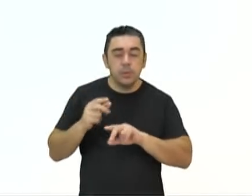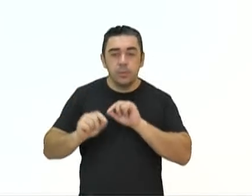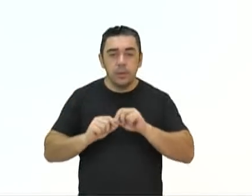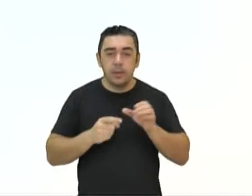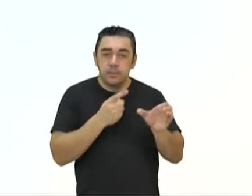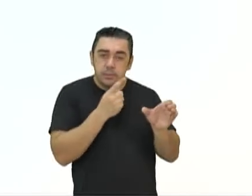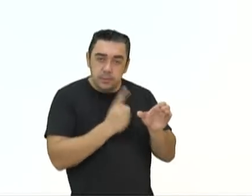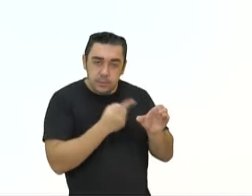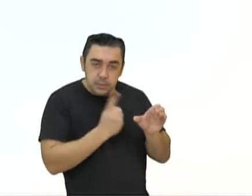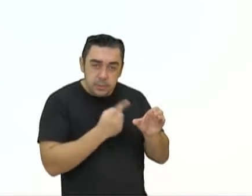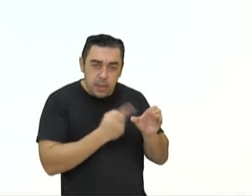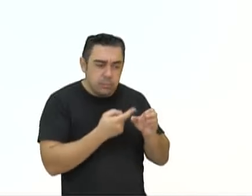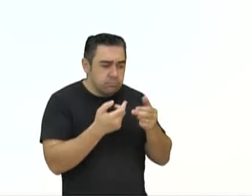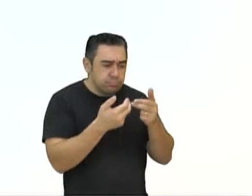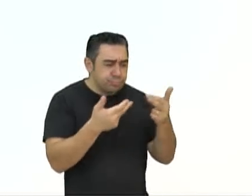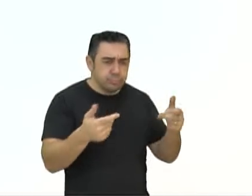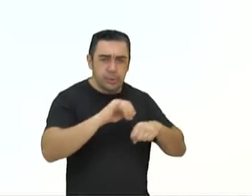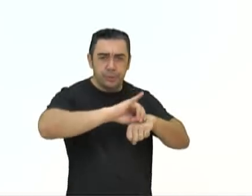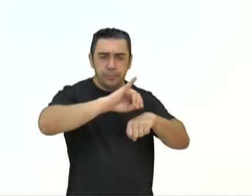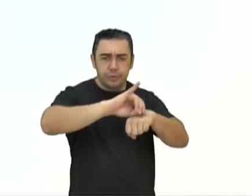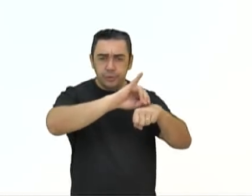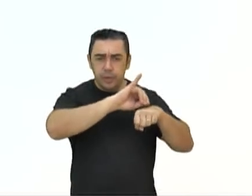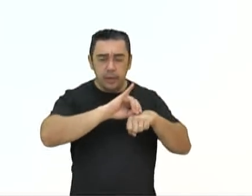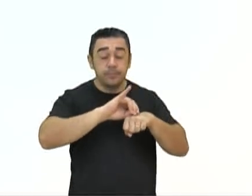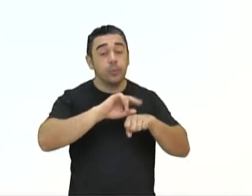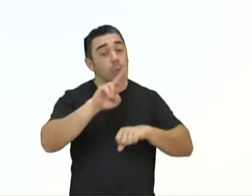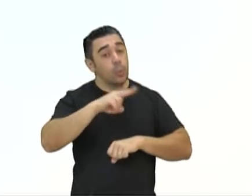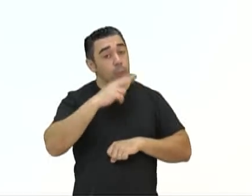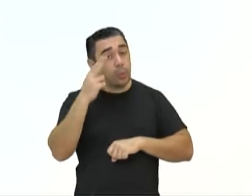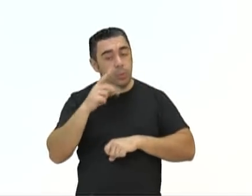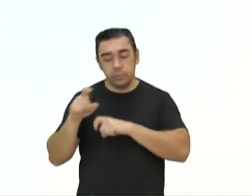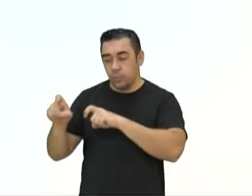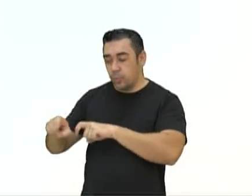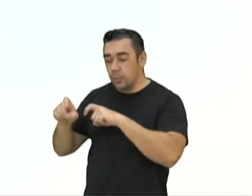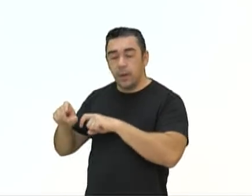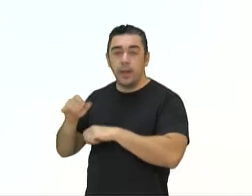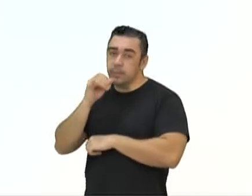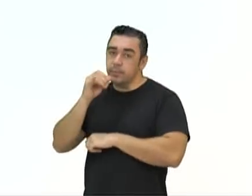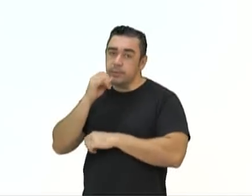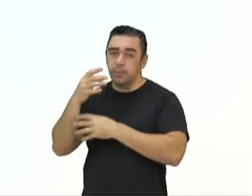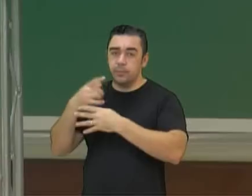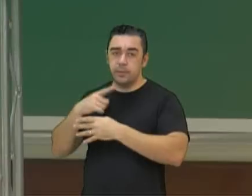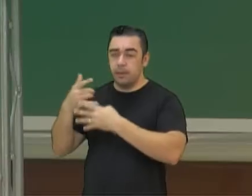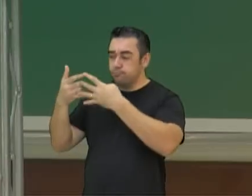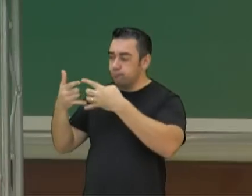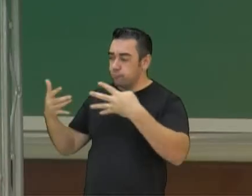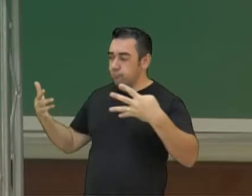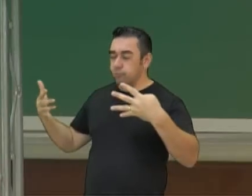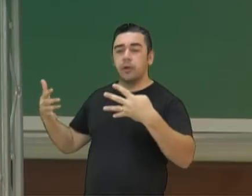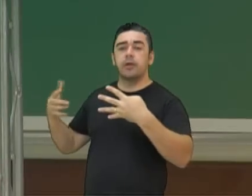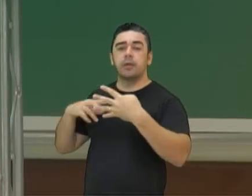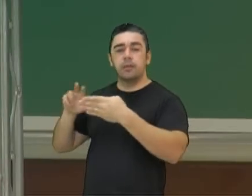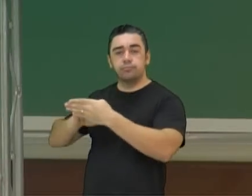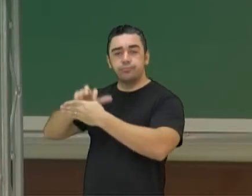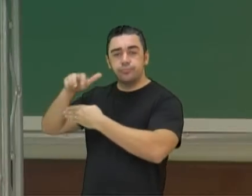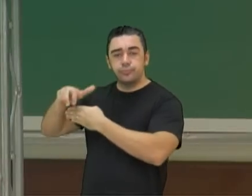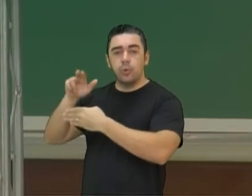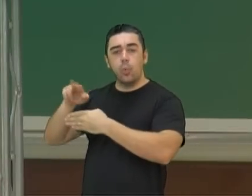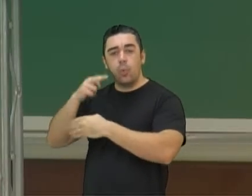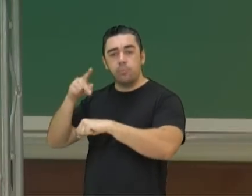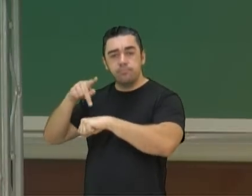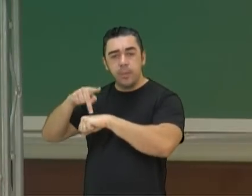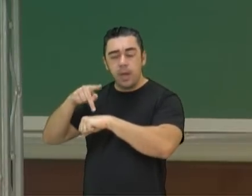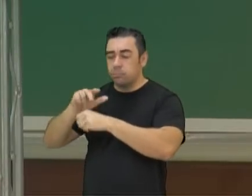urbanos da nossa cidade, ou mesmo rurais, como cercas e rochedos, como obstáculos. E